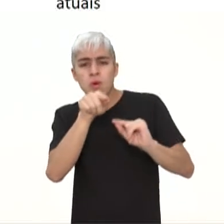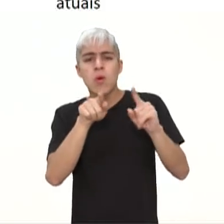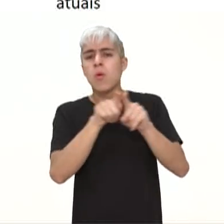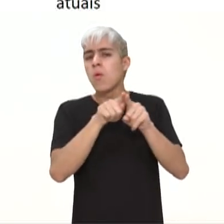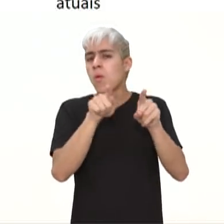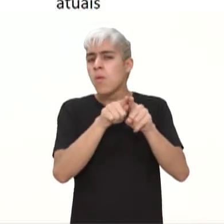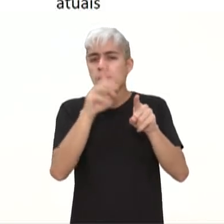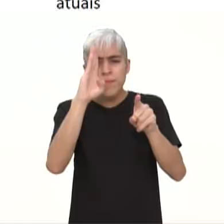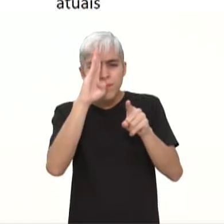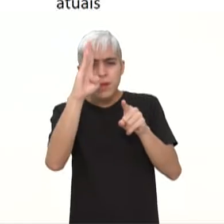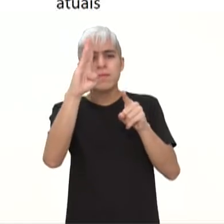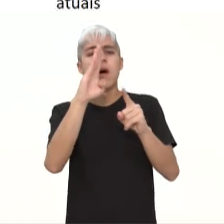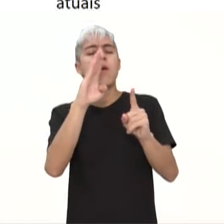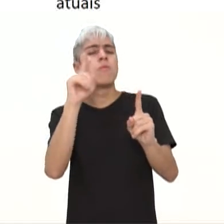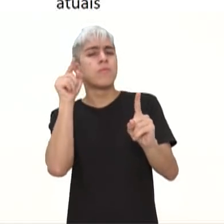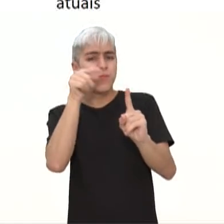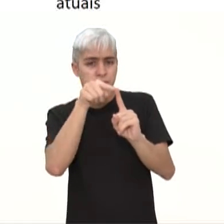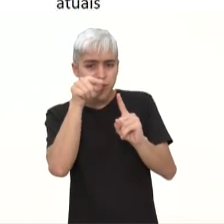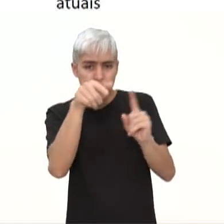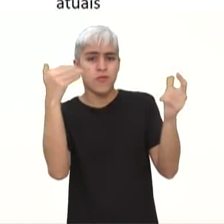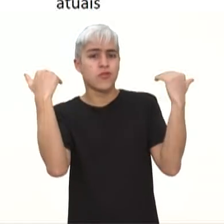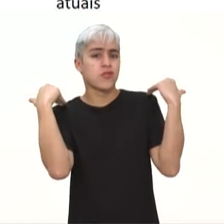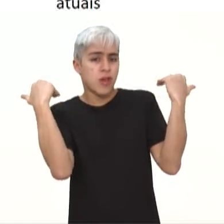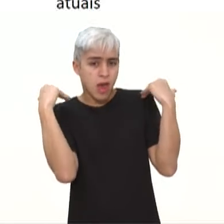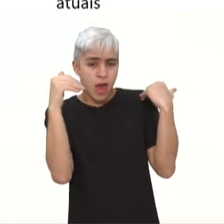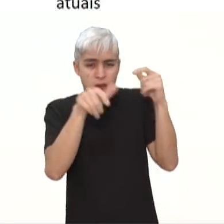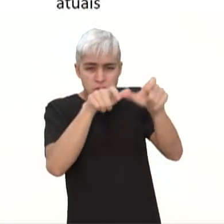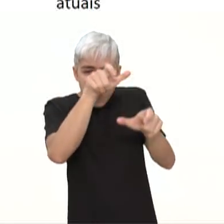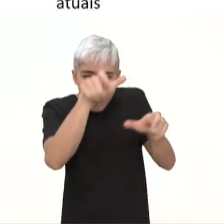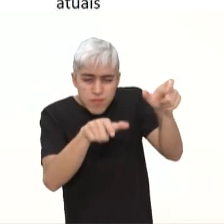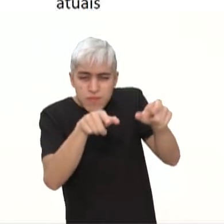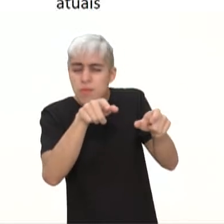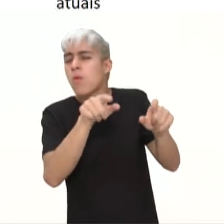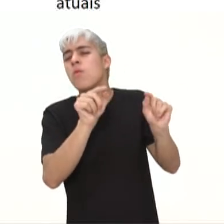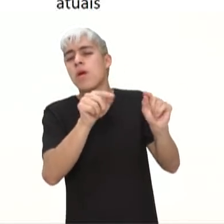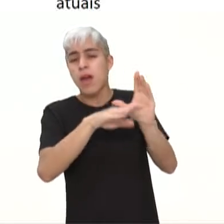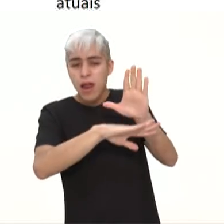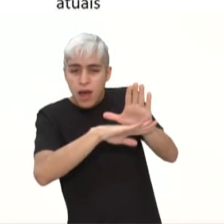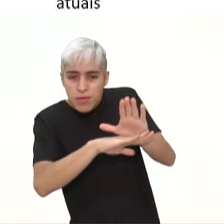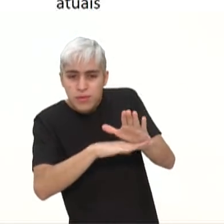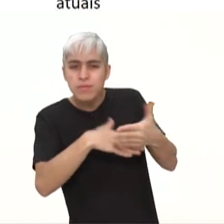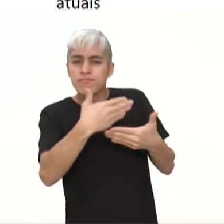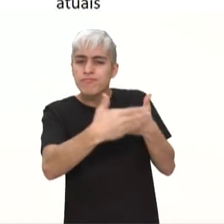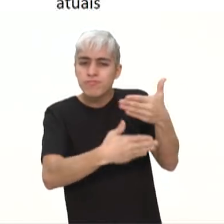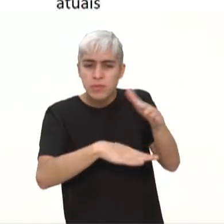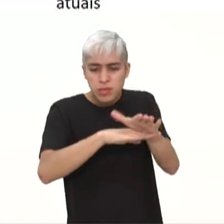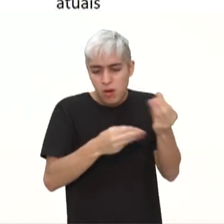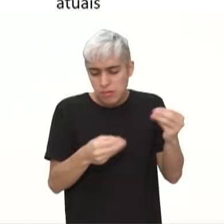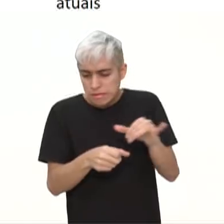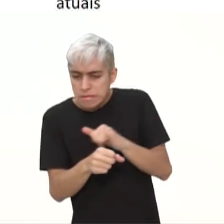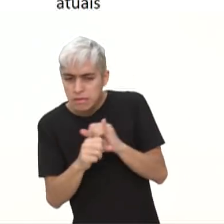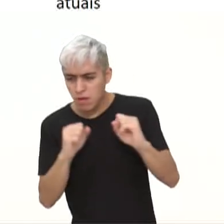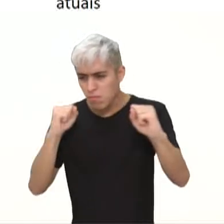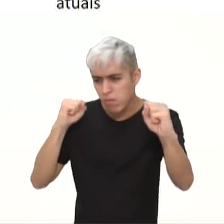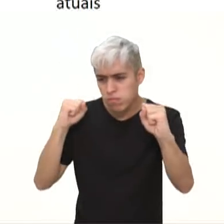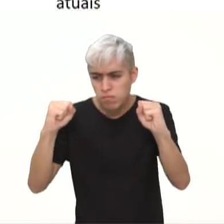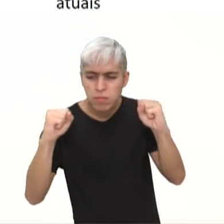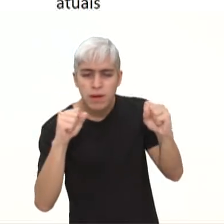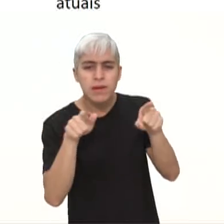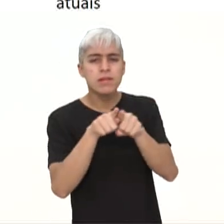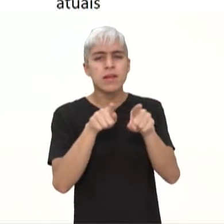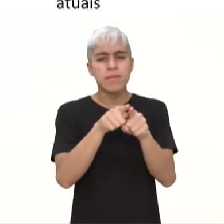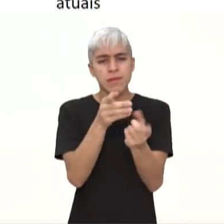o principal objetivo da ginástica para o homem naquela época era auxiliar nas atividades de caça e também garantir